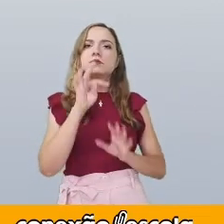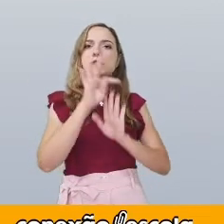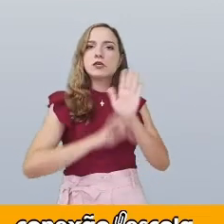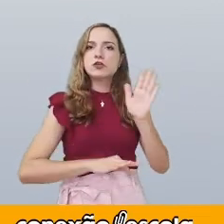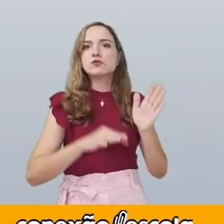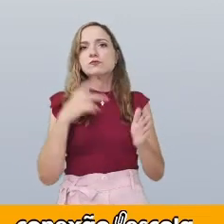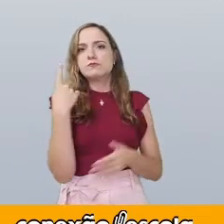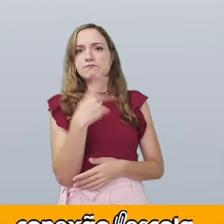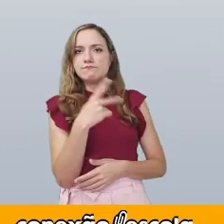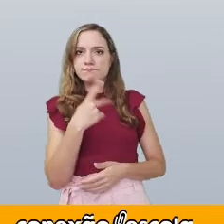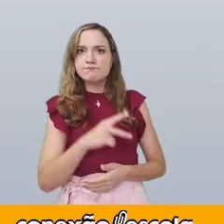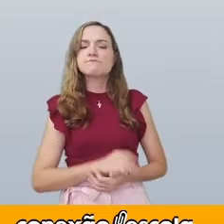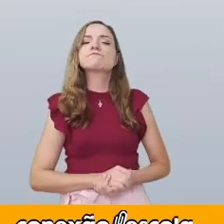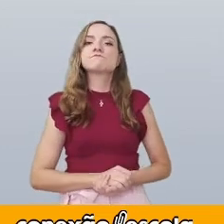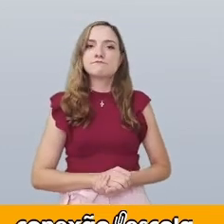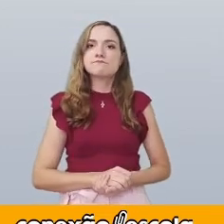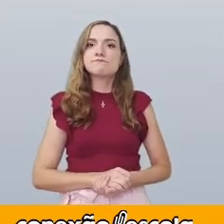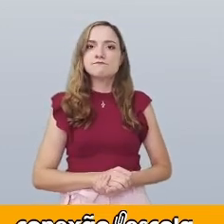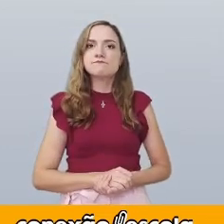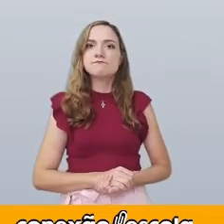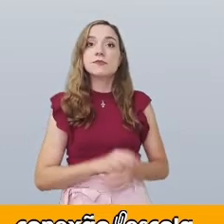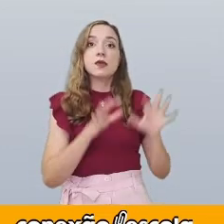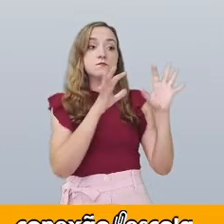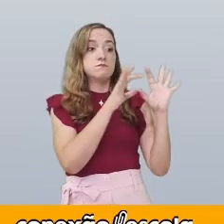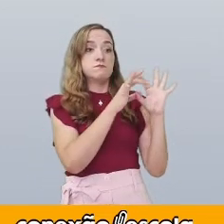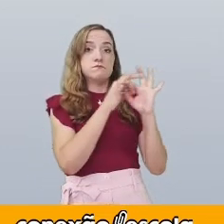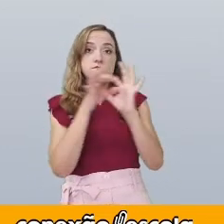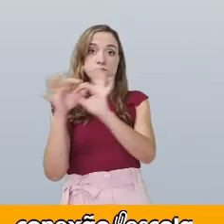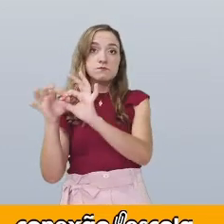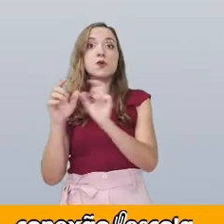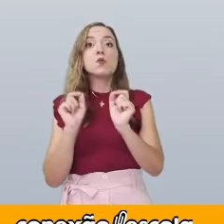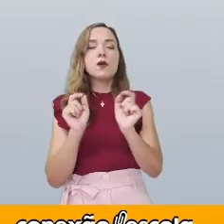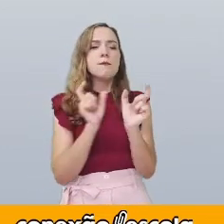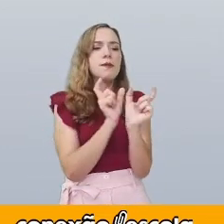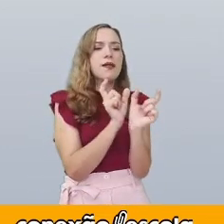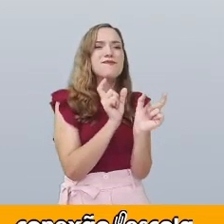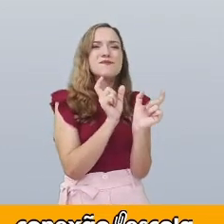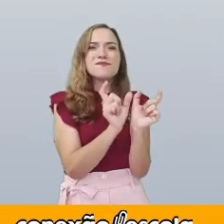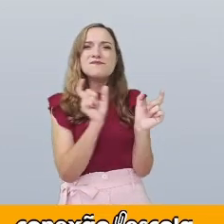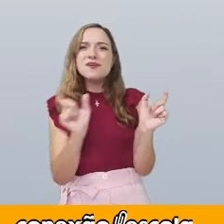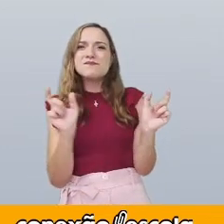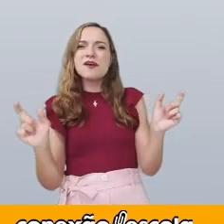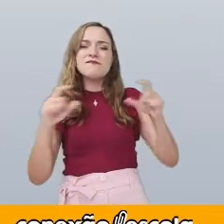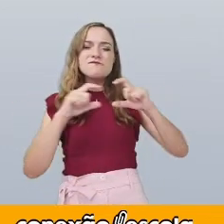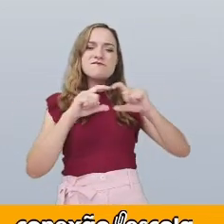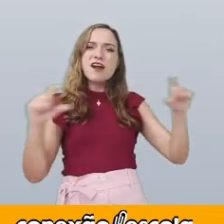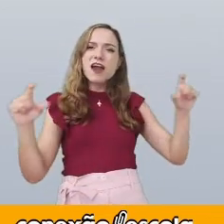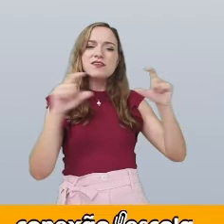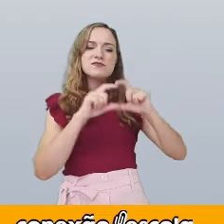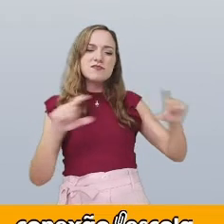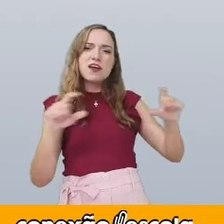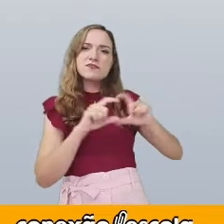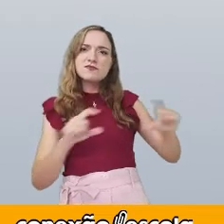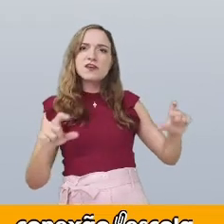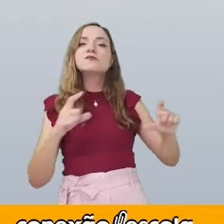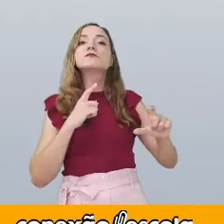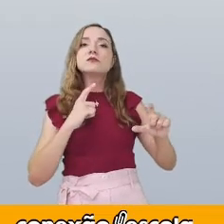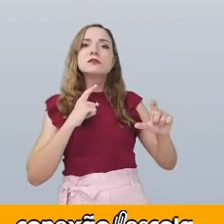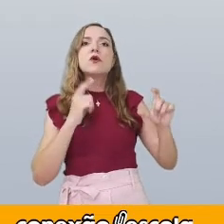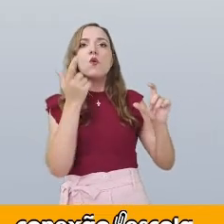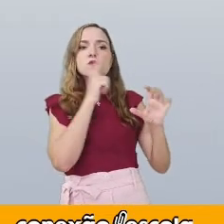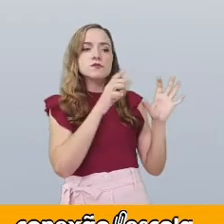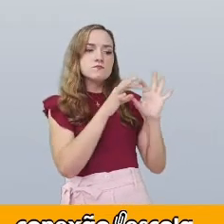texto. A coesão, ela diz respeito à ligação entre as palavras e frases que interligam as partes de um